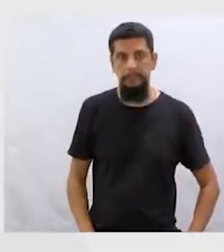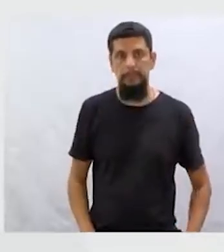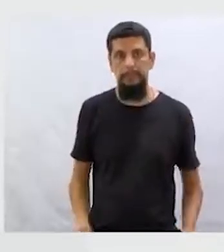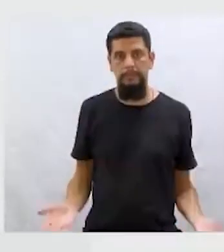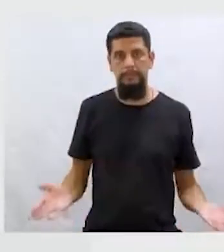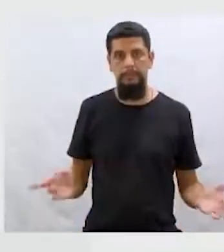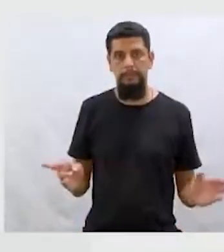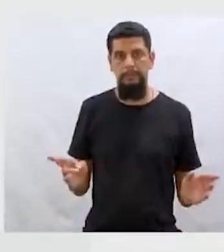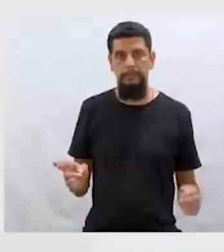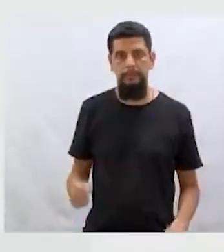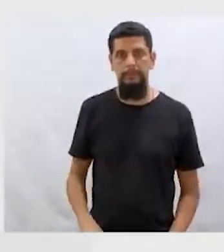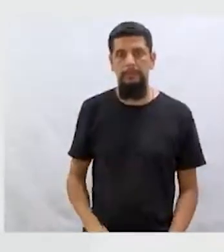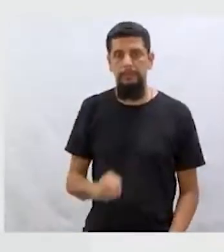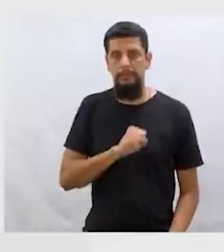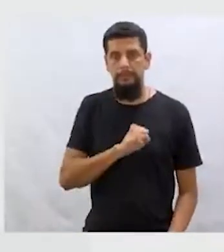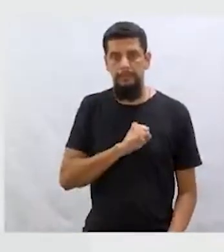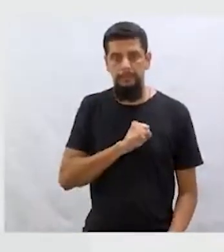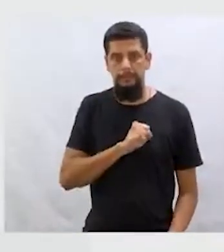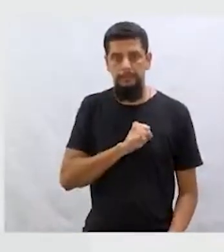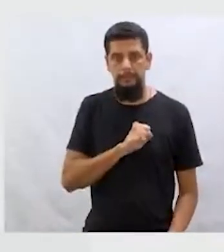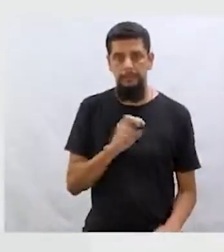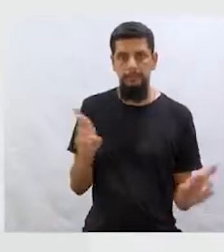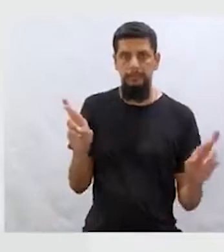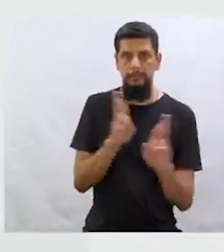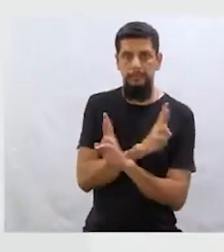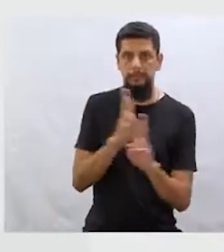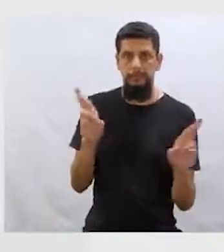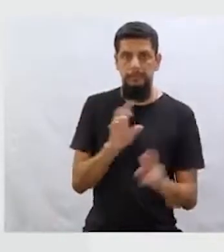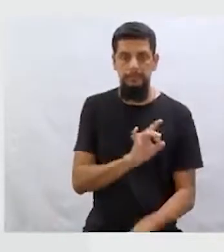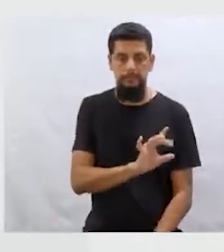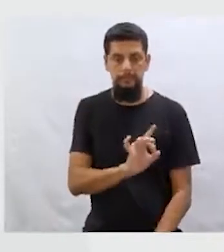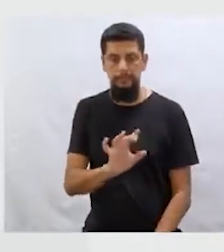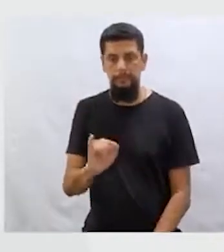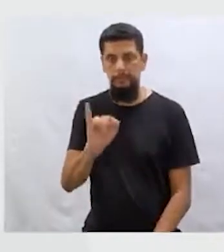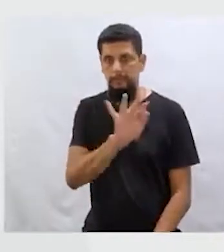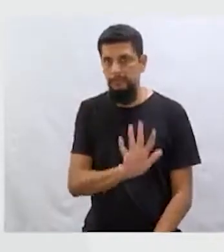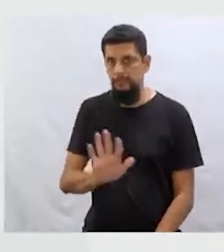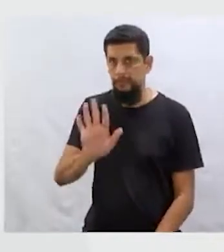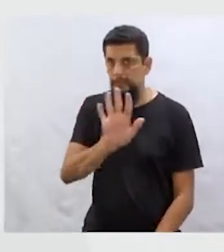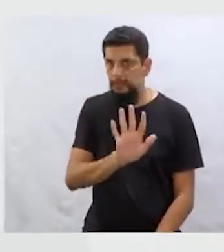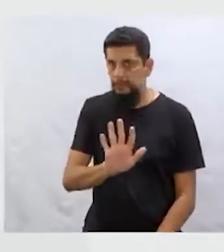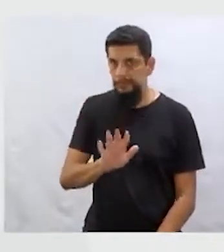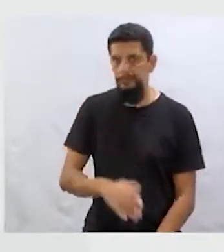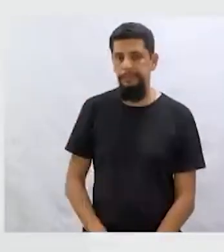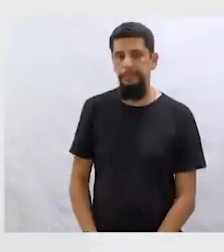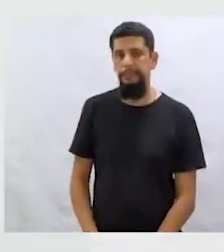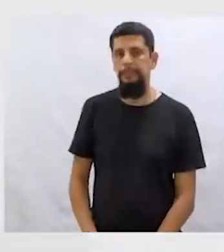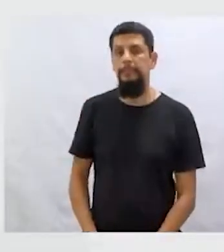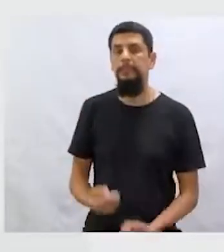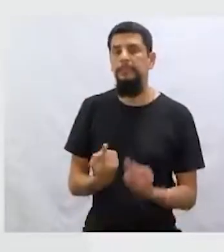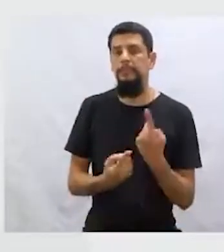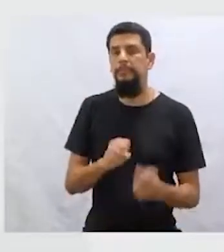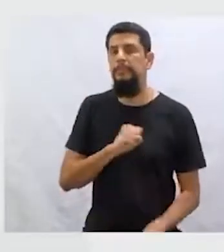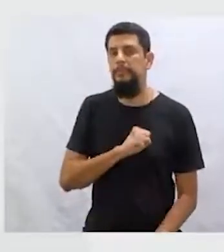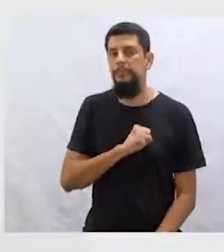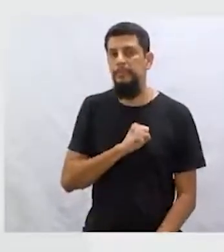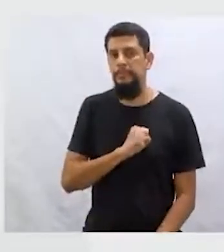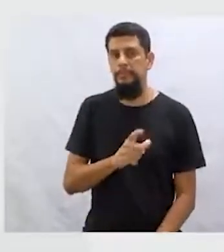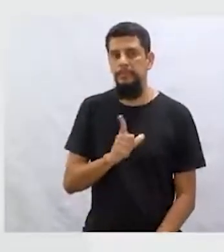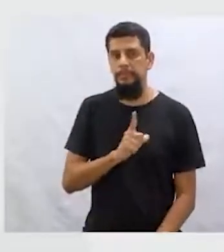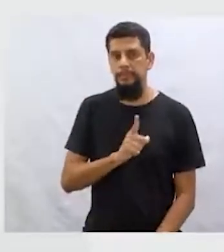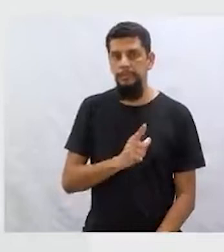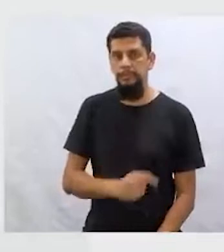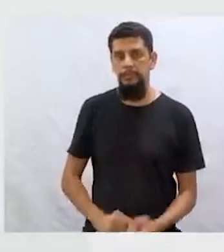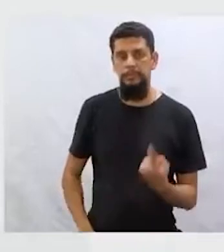Vamos relacionar os números com a sua quantidade na imagem? Então, nós temos lá. Quais são os números?